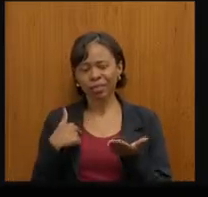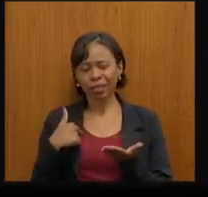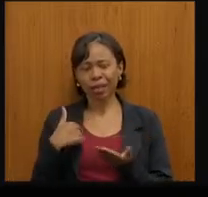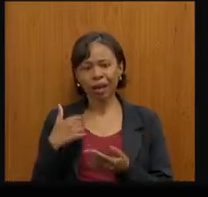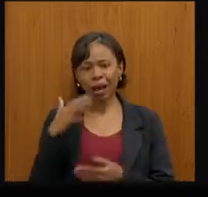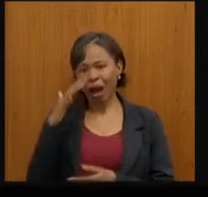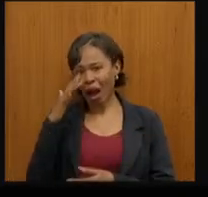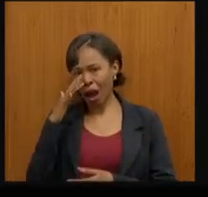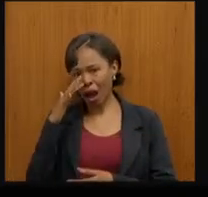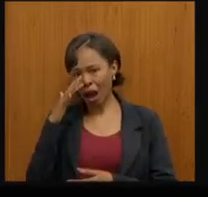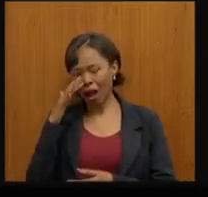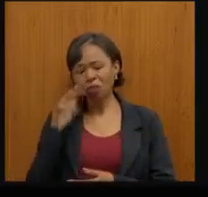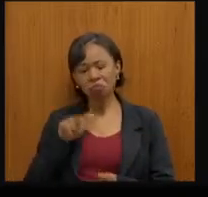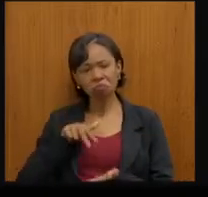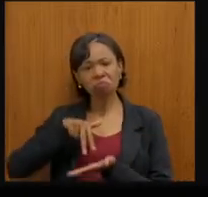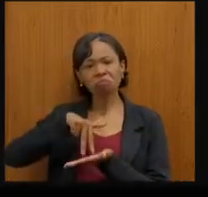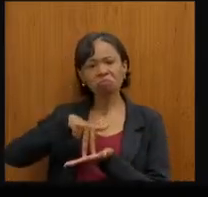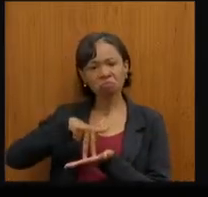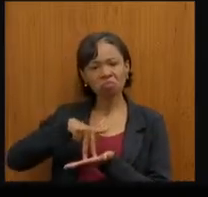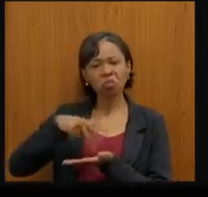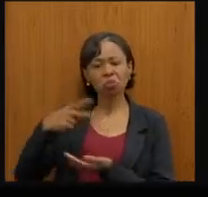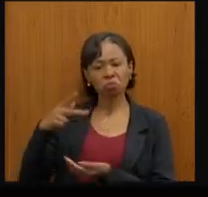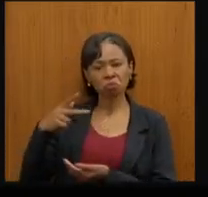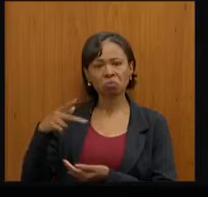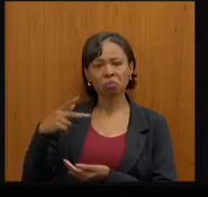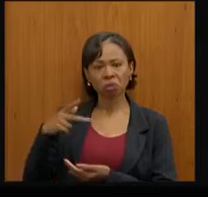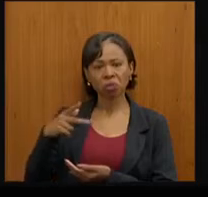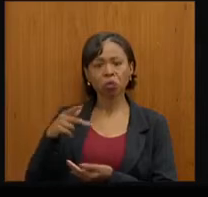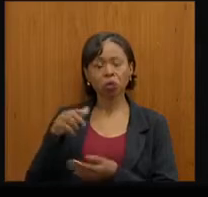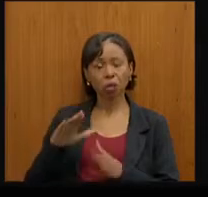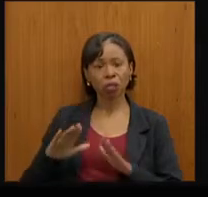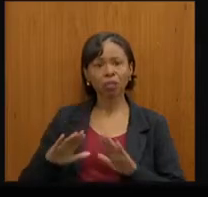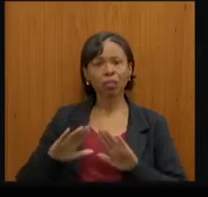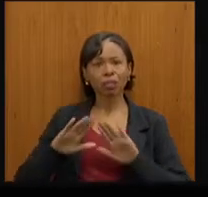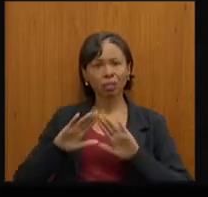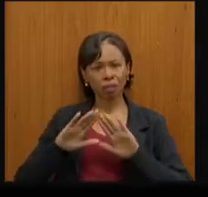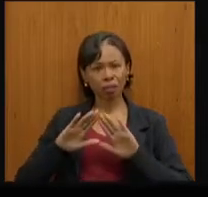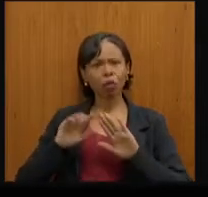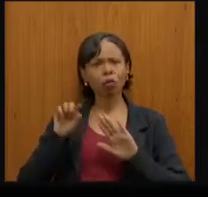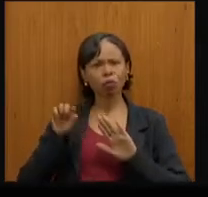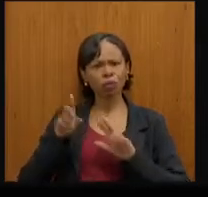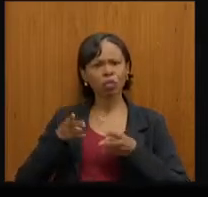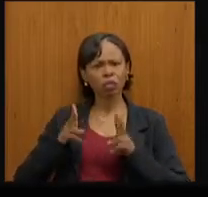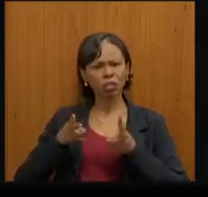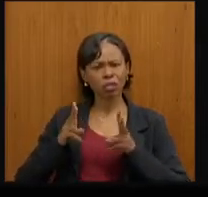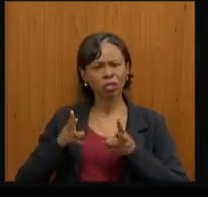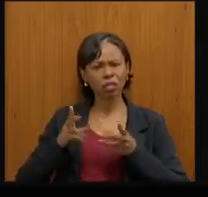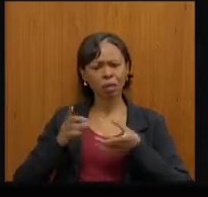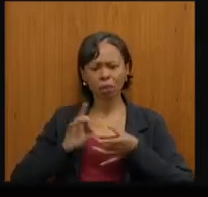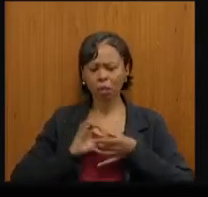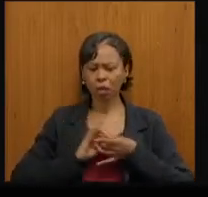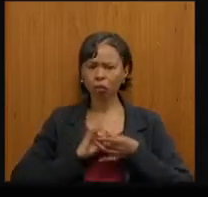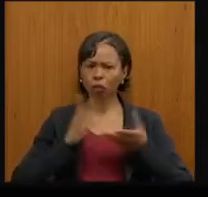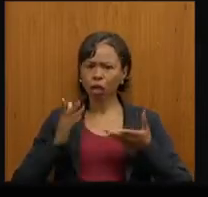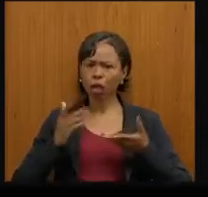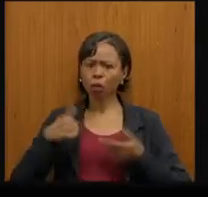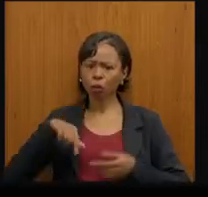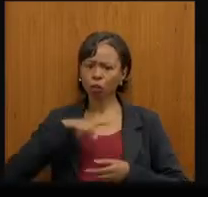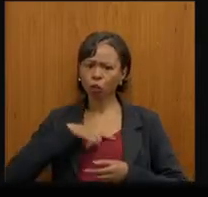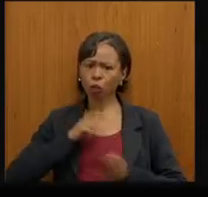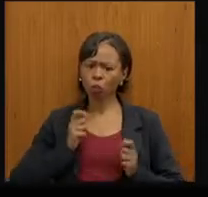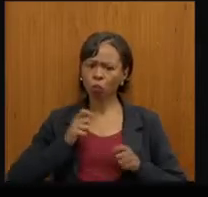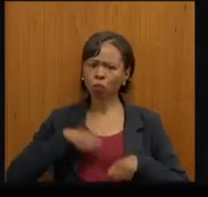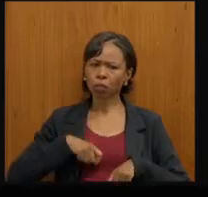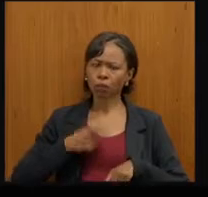a sua postura diante da cama né você sempre não da voz não dá oportunidade como esta